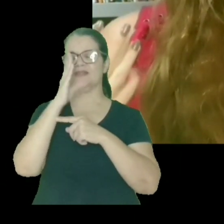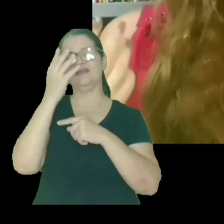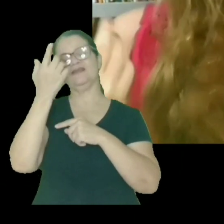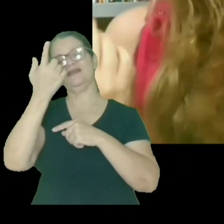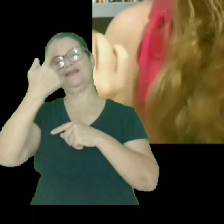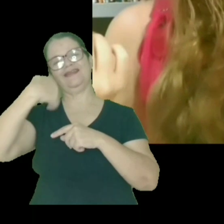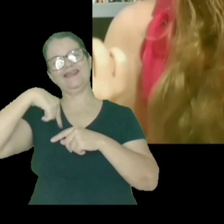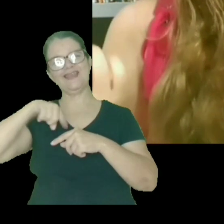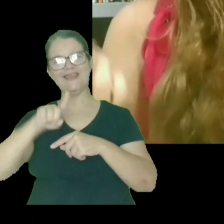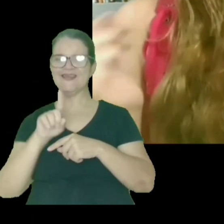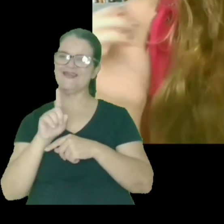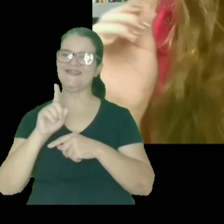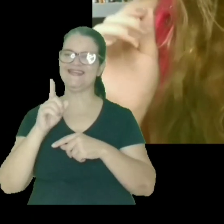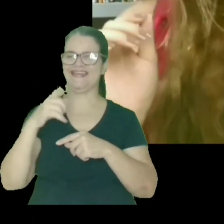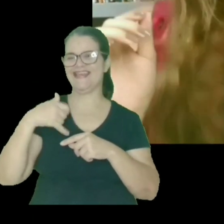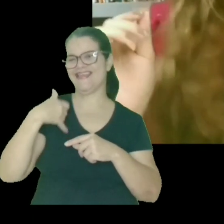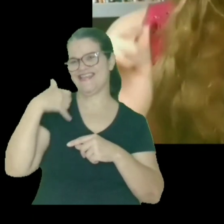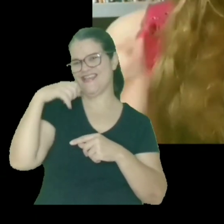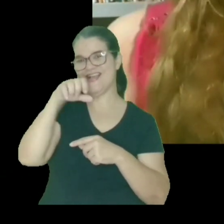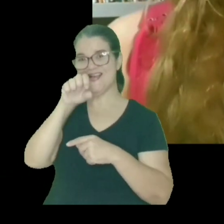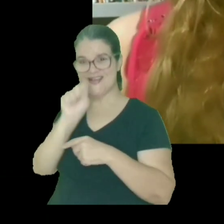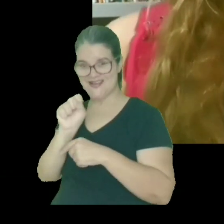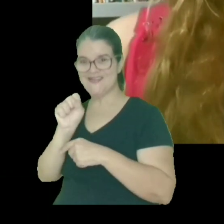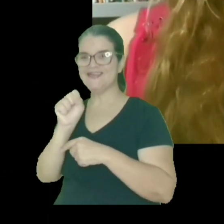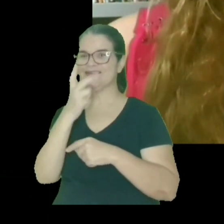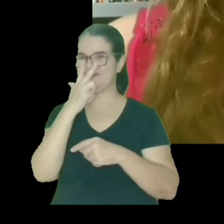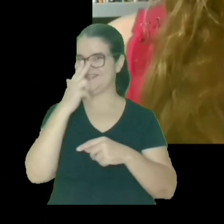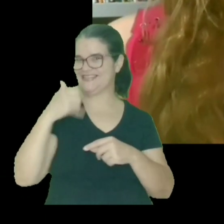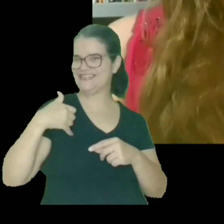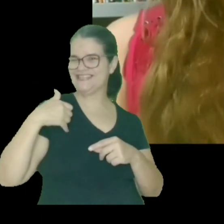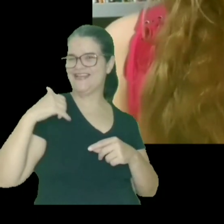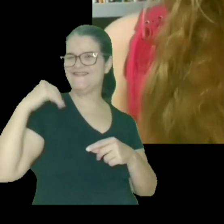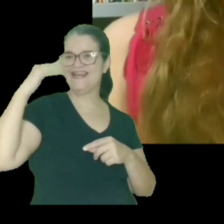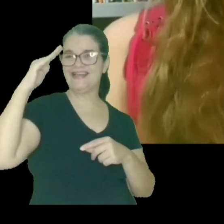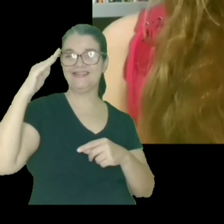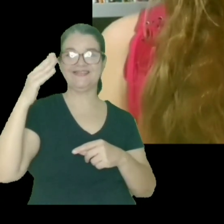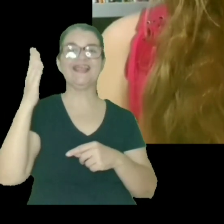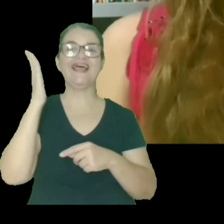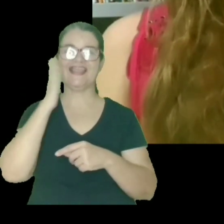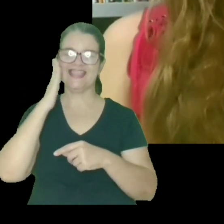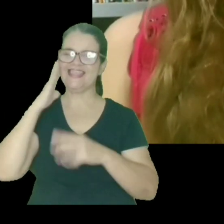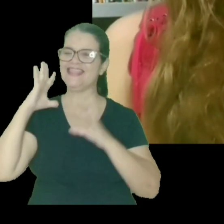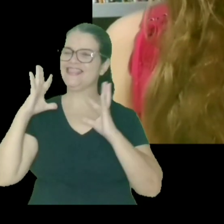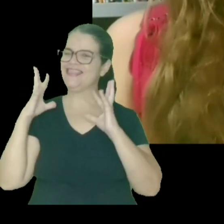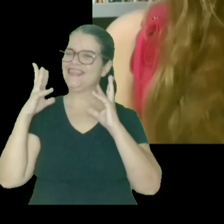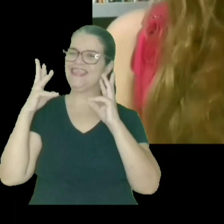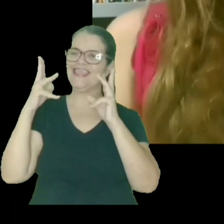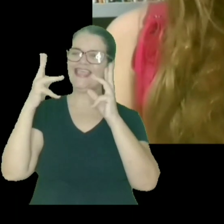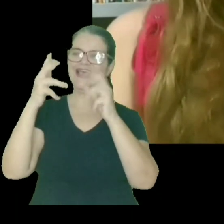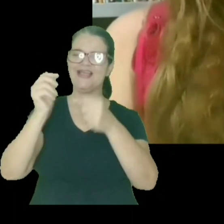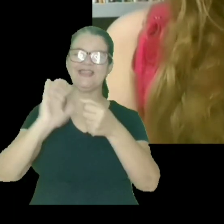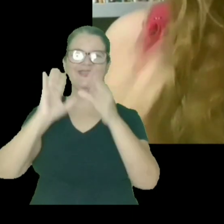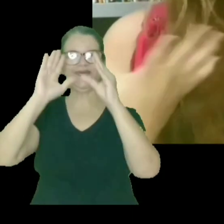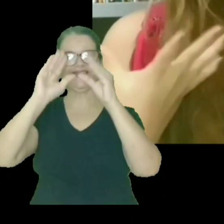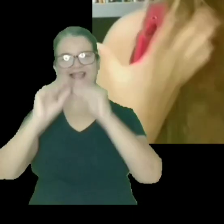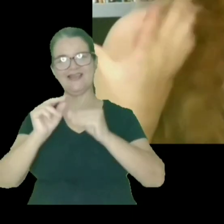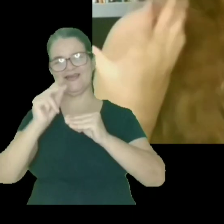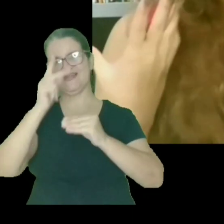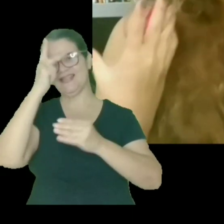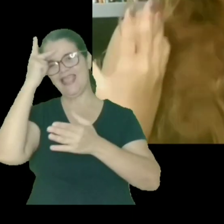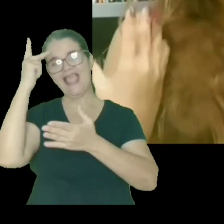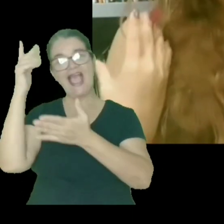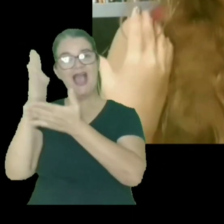então, mulherzinha de 8 anos, considerei pelo resto da noite que, enfim, alguém me havia